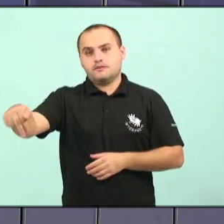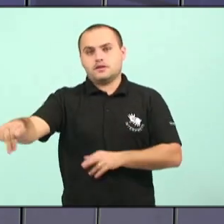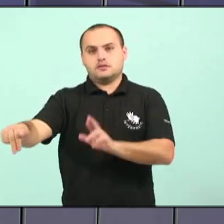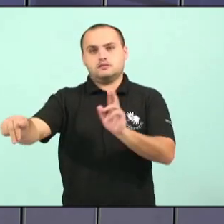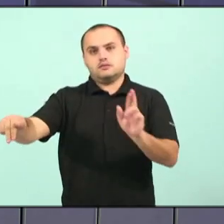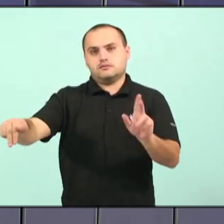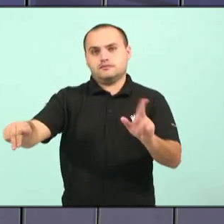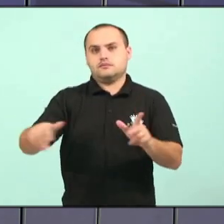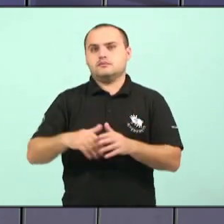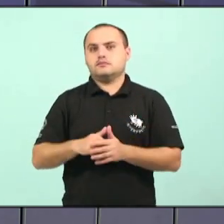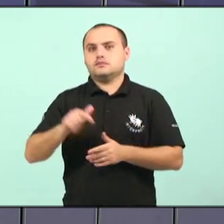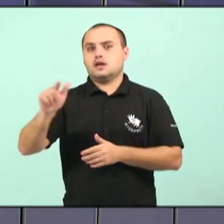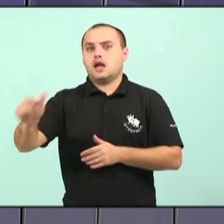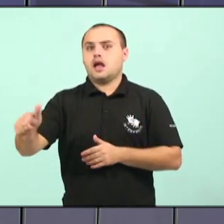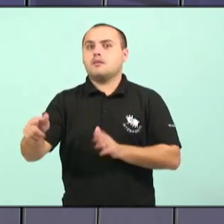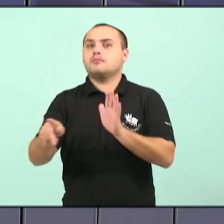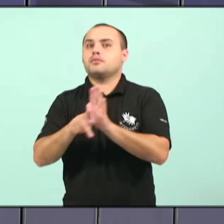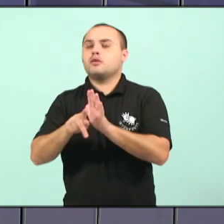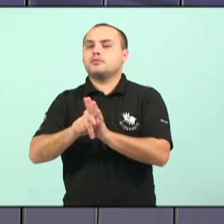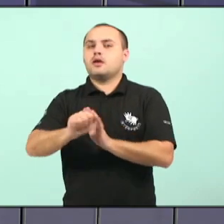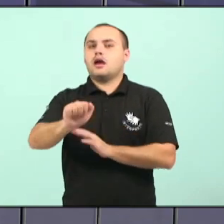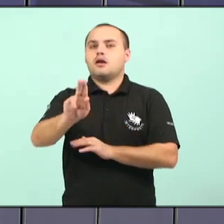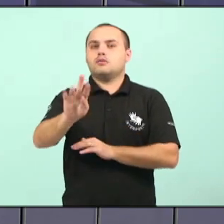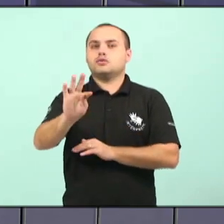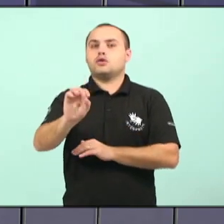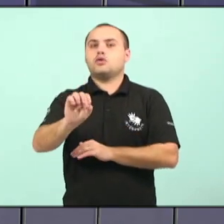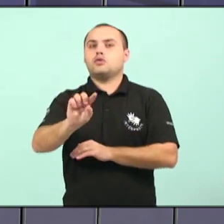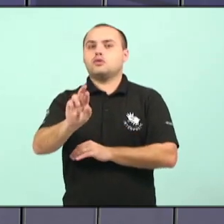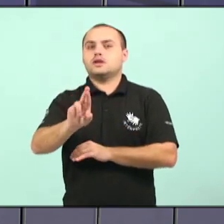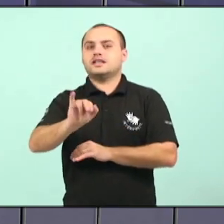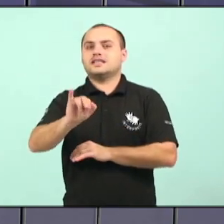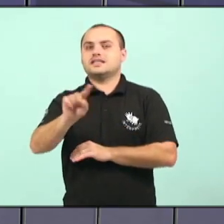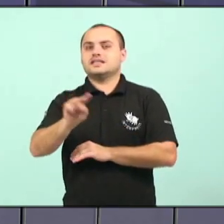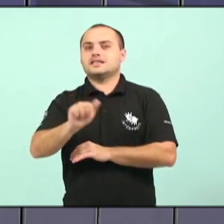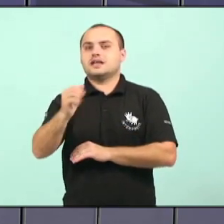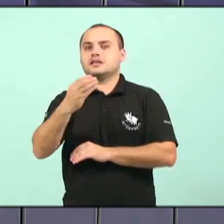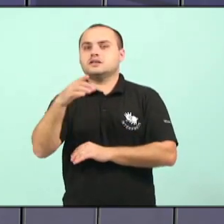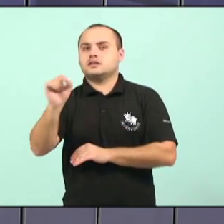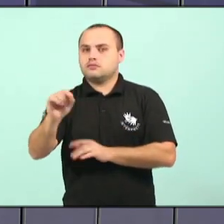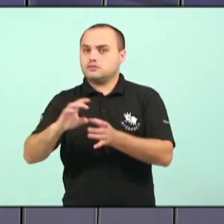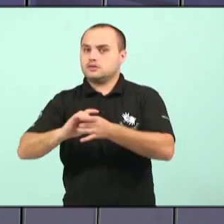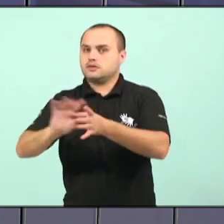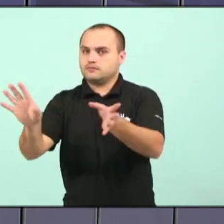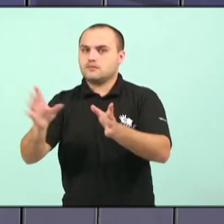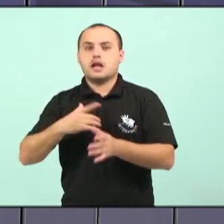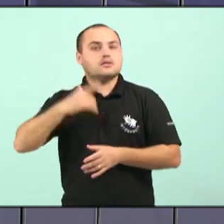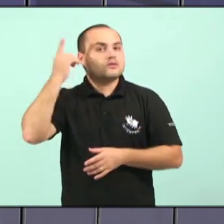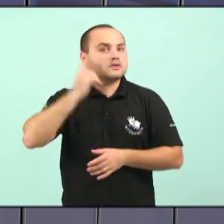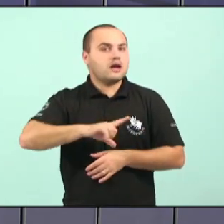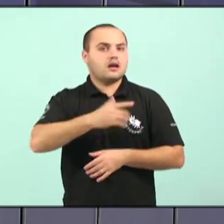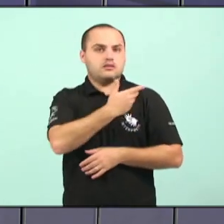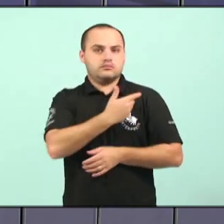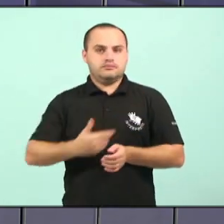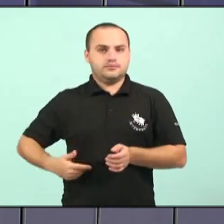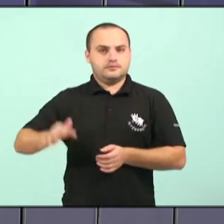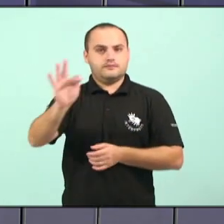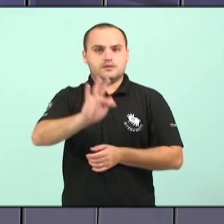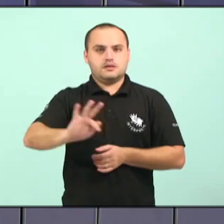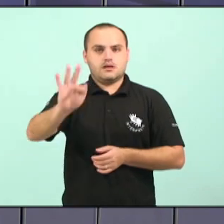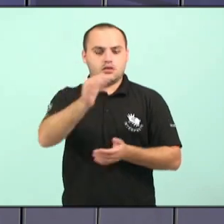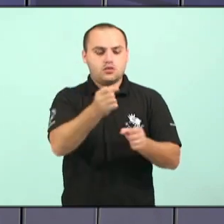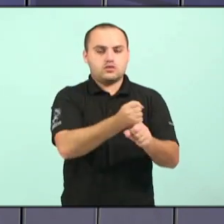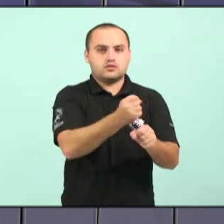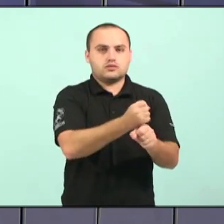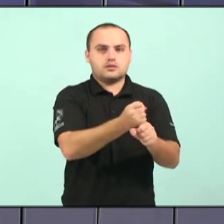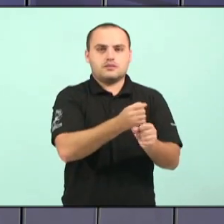outros terminais, sob regime de autorização. Como é que funciona a autorização? Eles conseguem uma autorização do governo federal para construir um porto em determinada